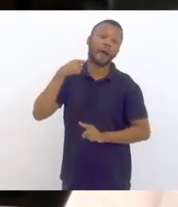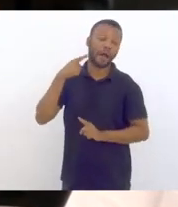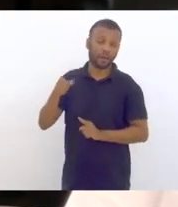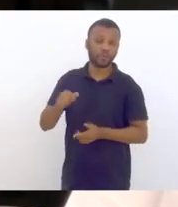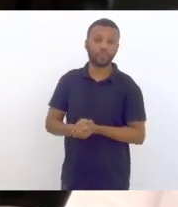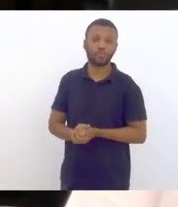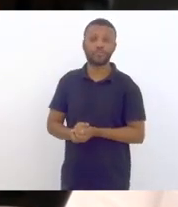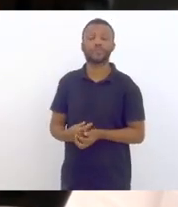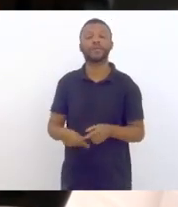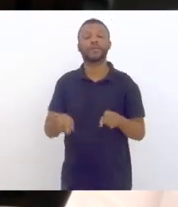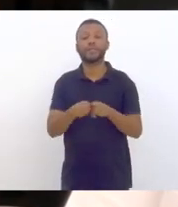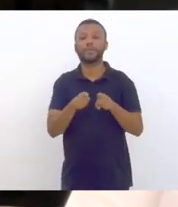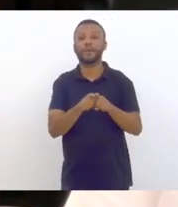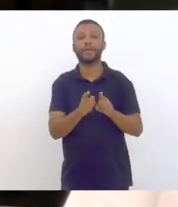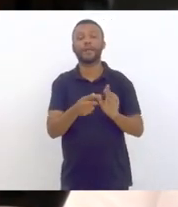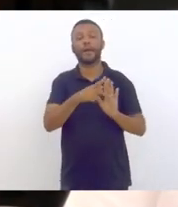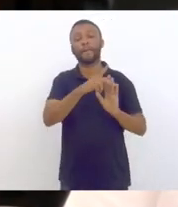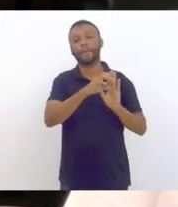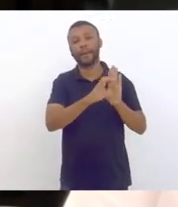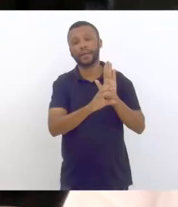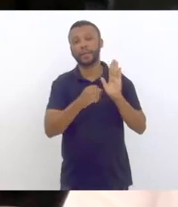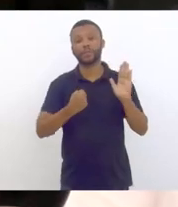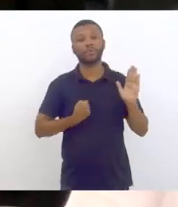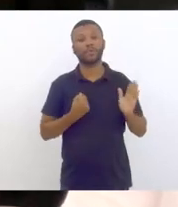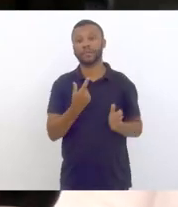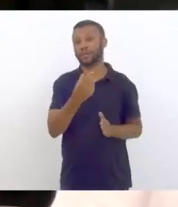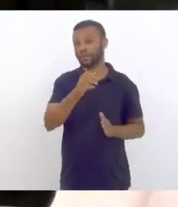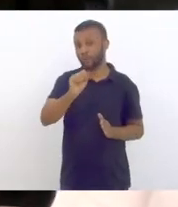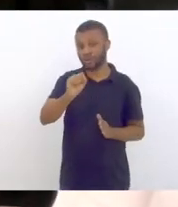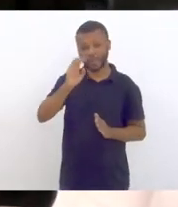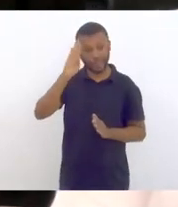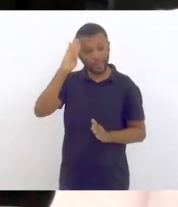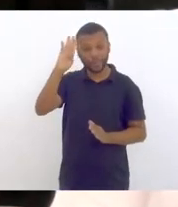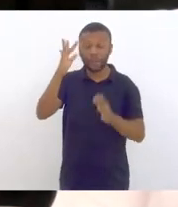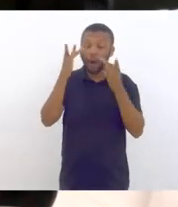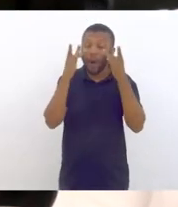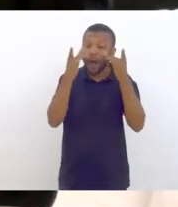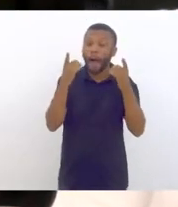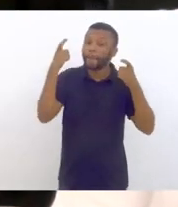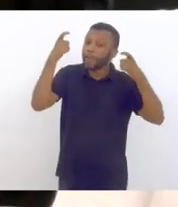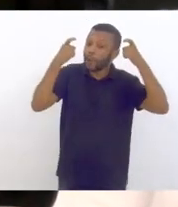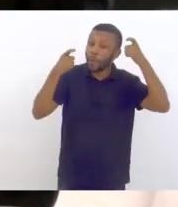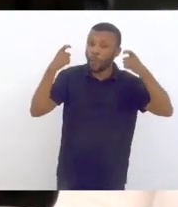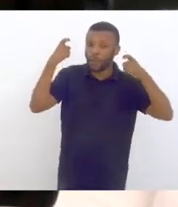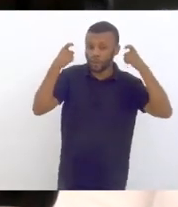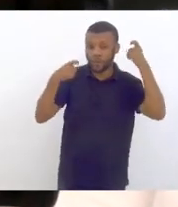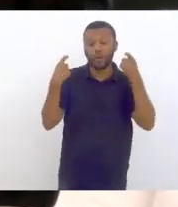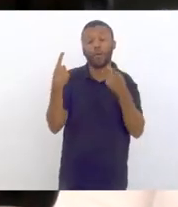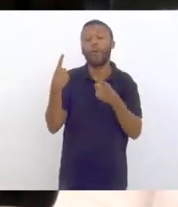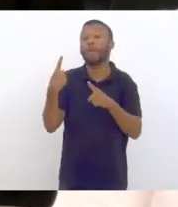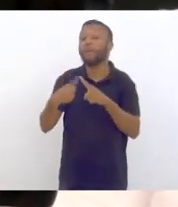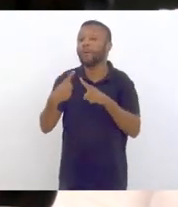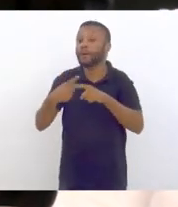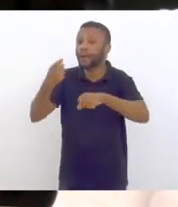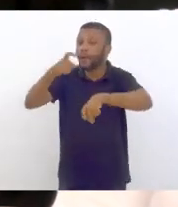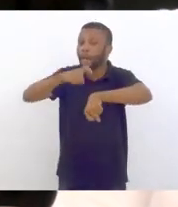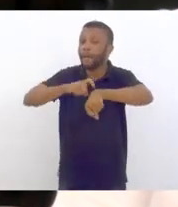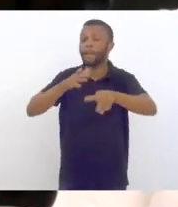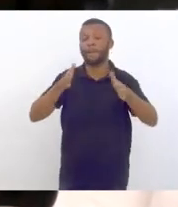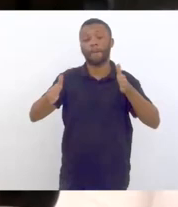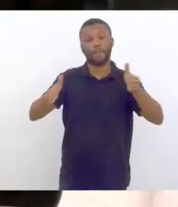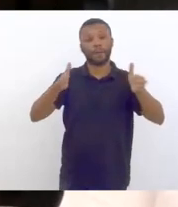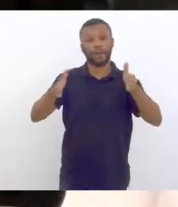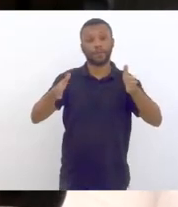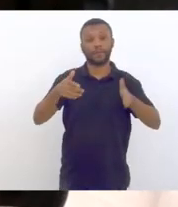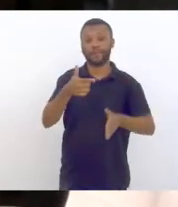a própria emenda constitucional 38 Chico Machado que a sua preocupação hoje principal porque o prazo era 26 de agosto Essa foi a data que